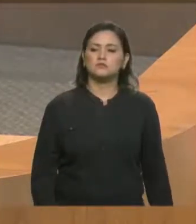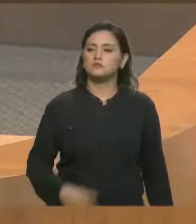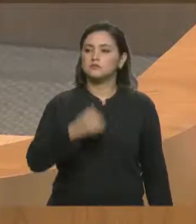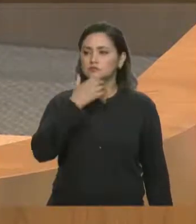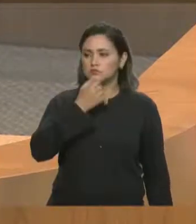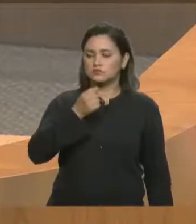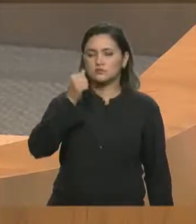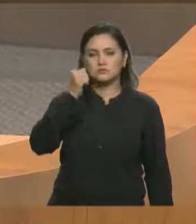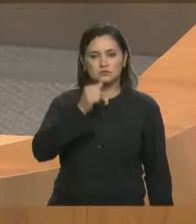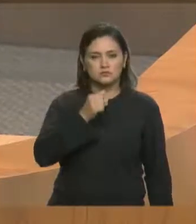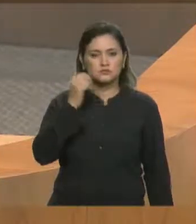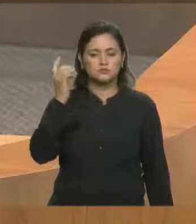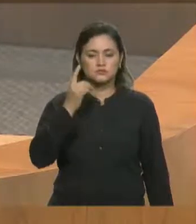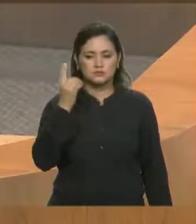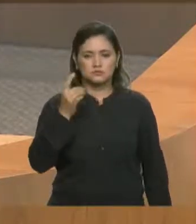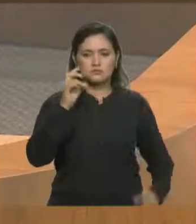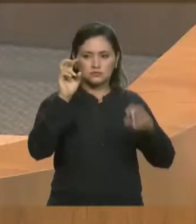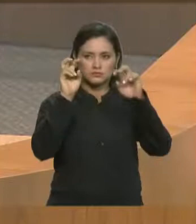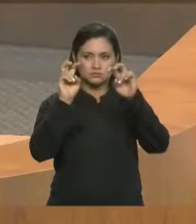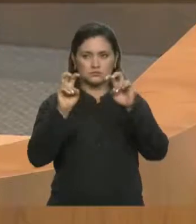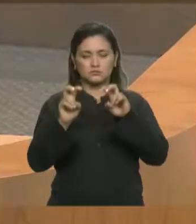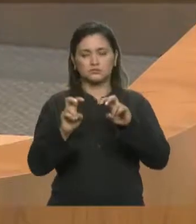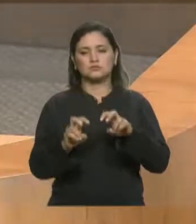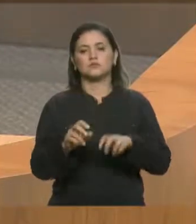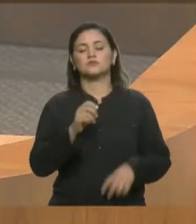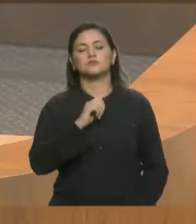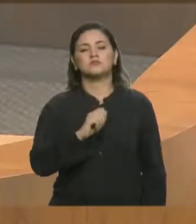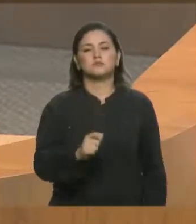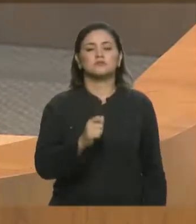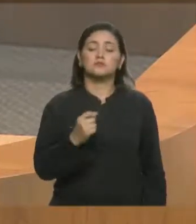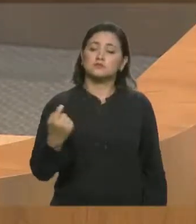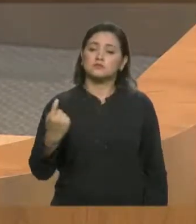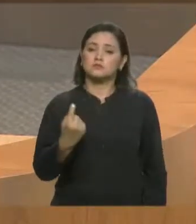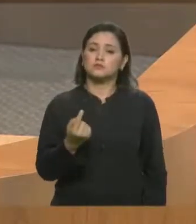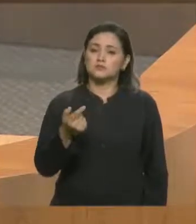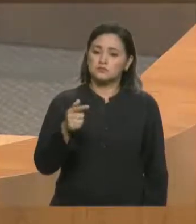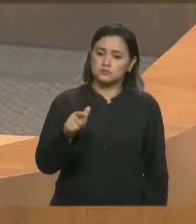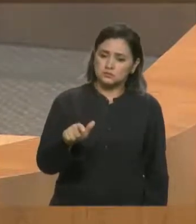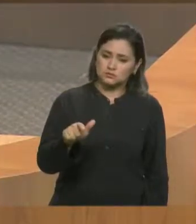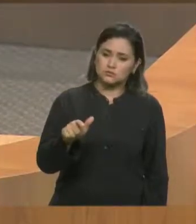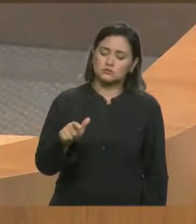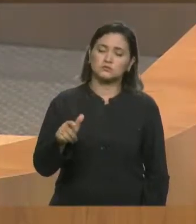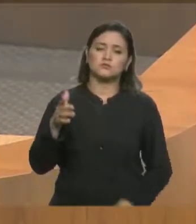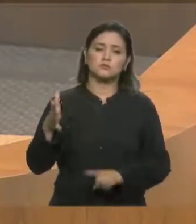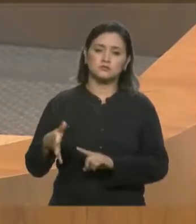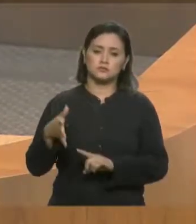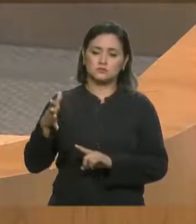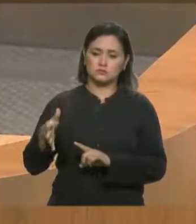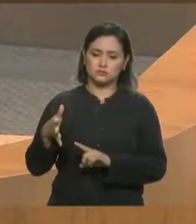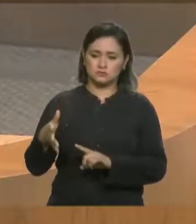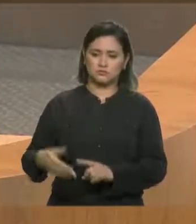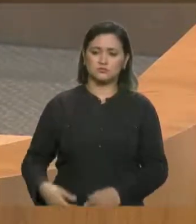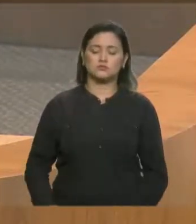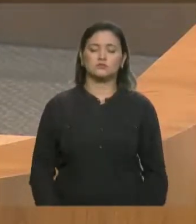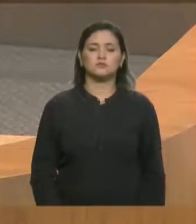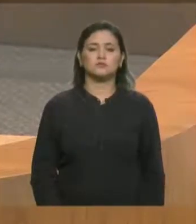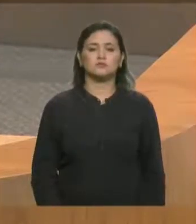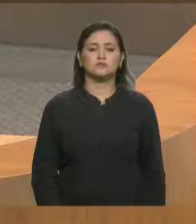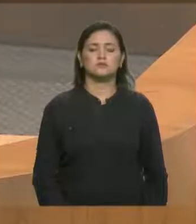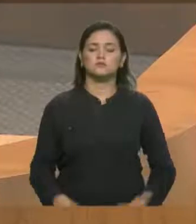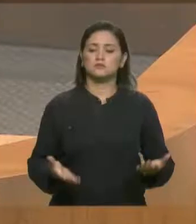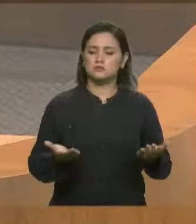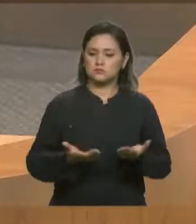galeria, imprensa, subo mais uma vez a esta tribuna, dessa